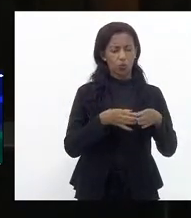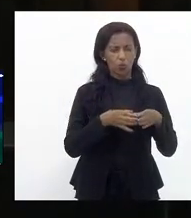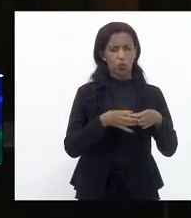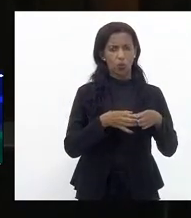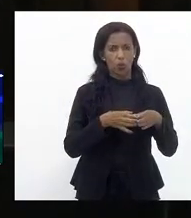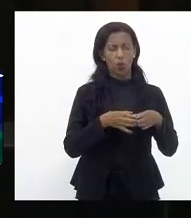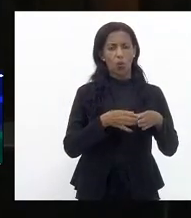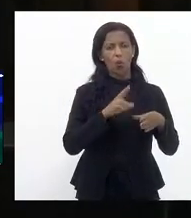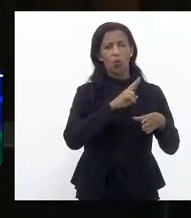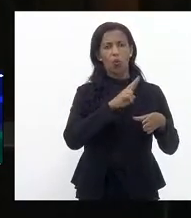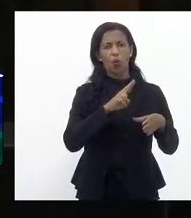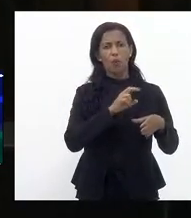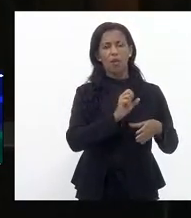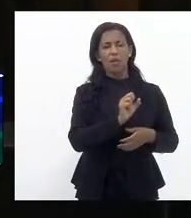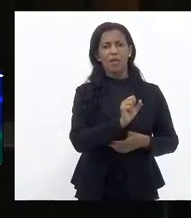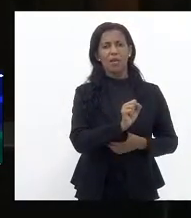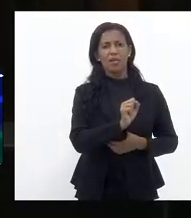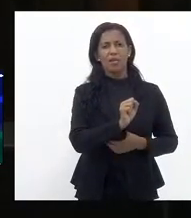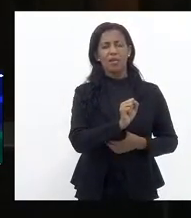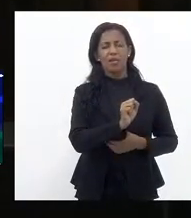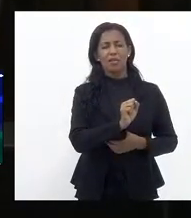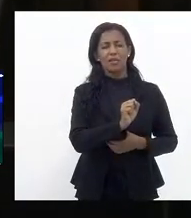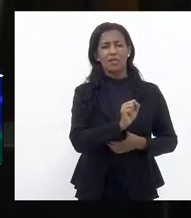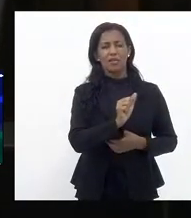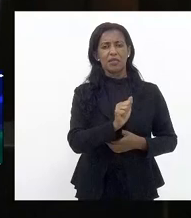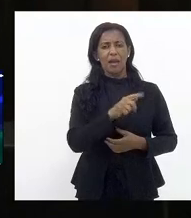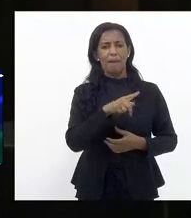vulgo sapão. O Luciano Serafim